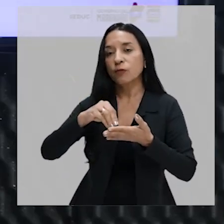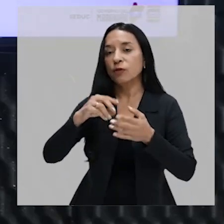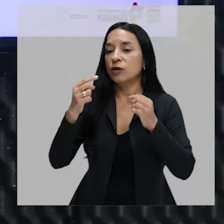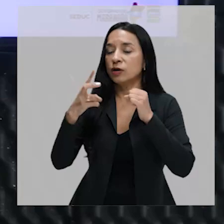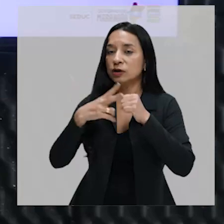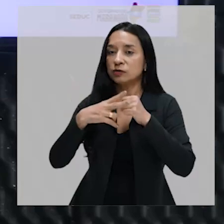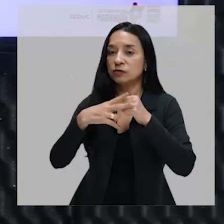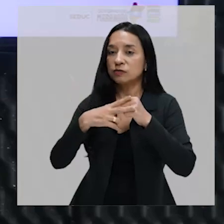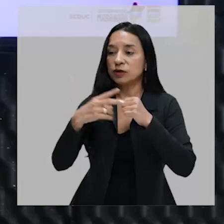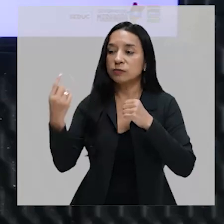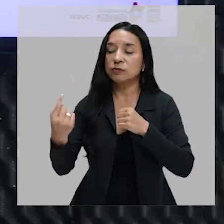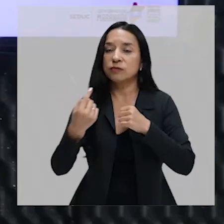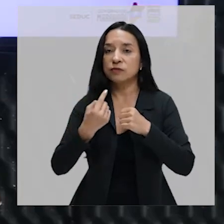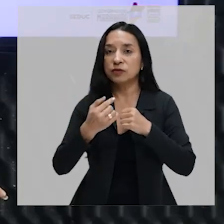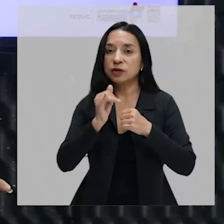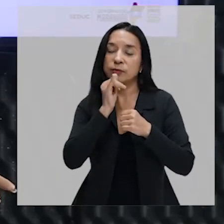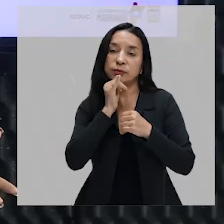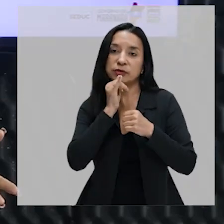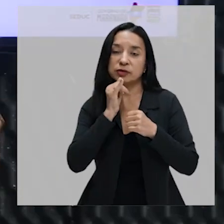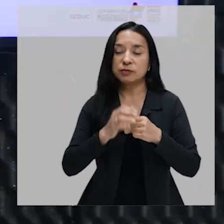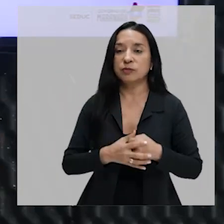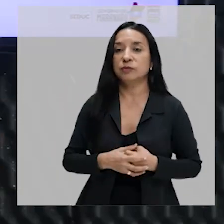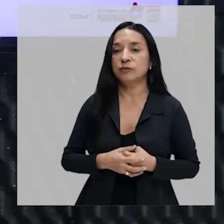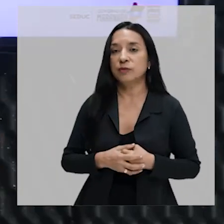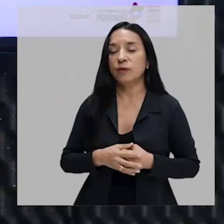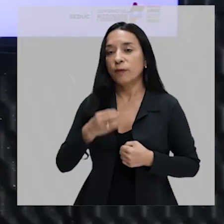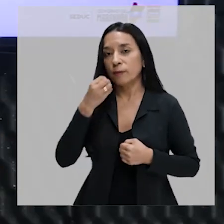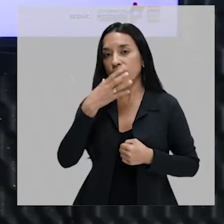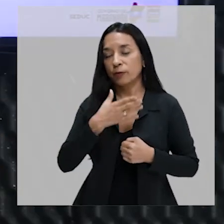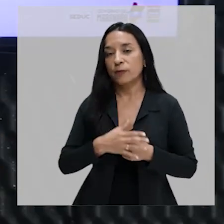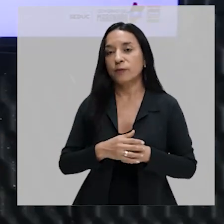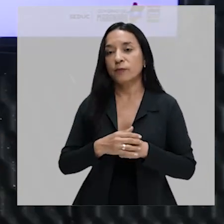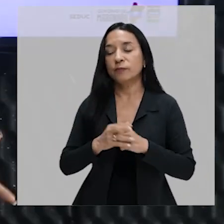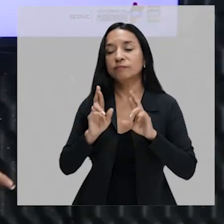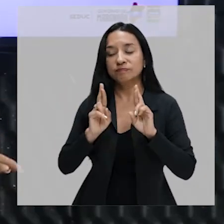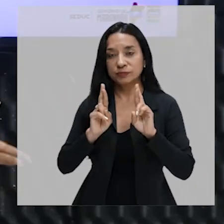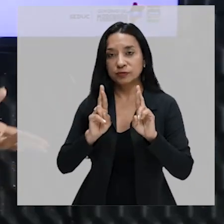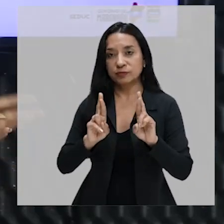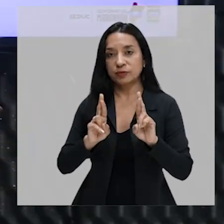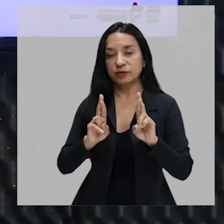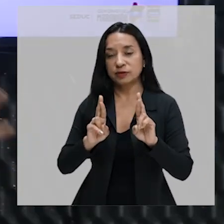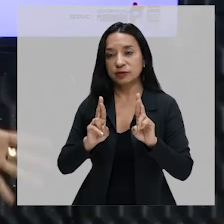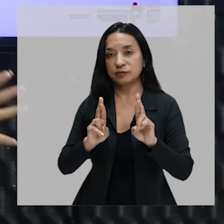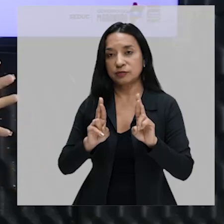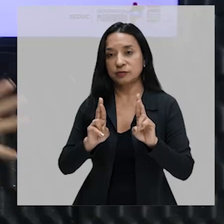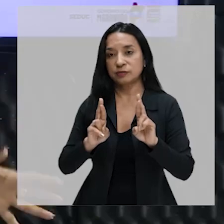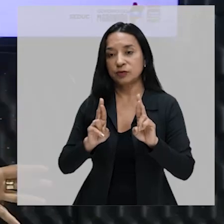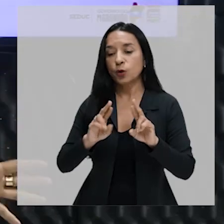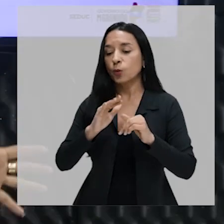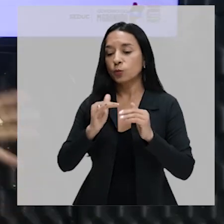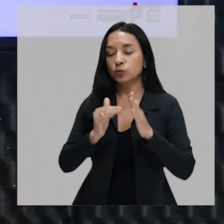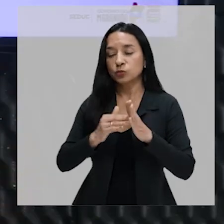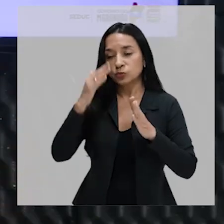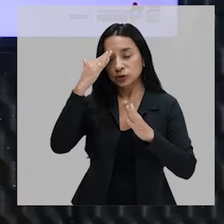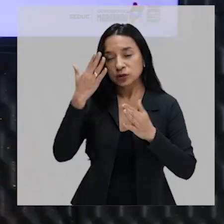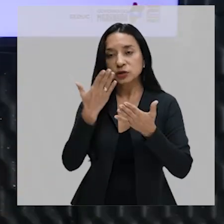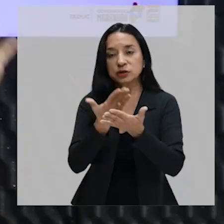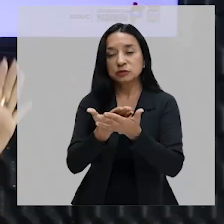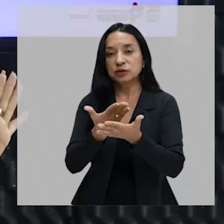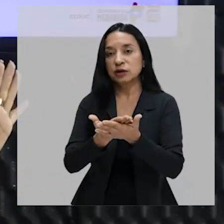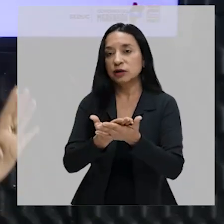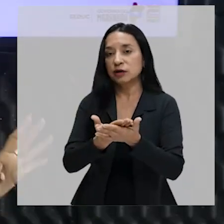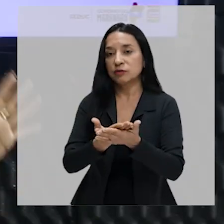vir, por exemplo. Tá certo? Bom, eu espero que tenha ficado tudo entendido nessa aula, que você